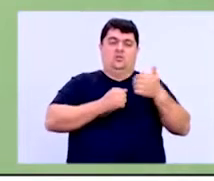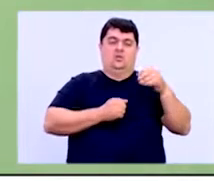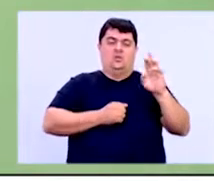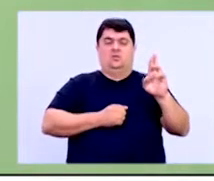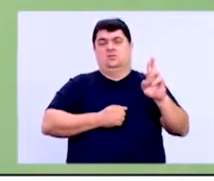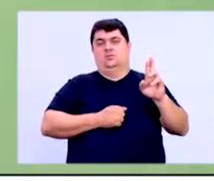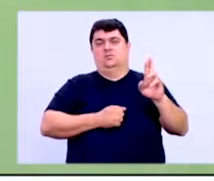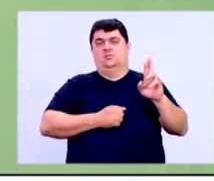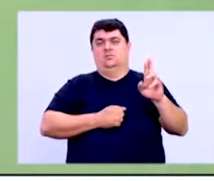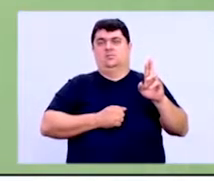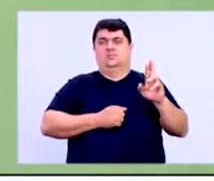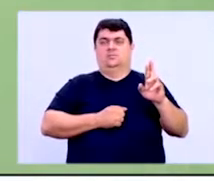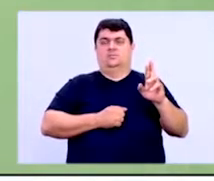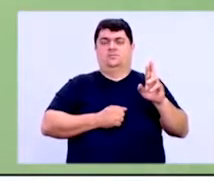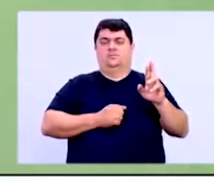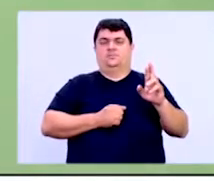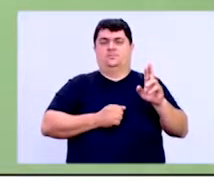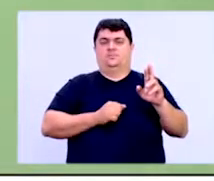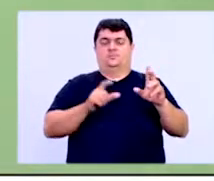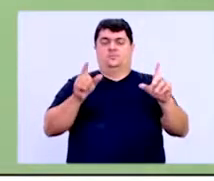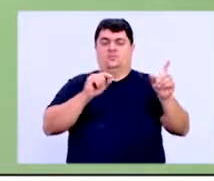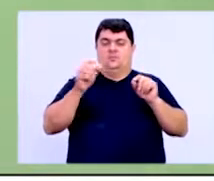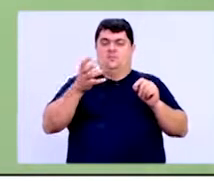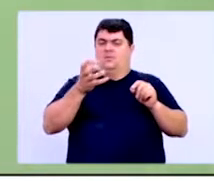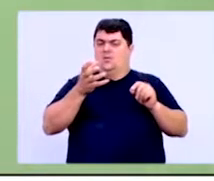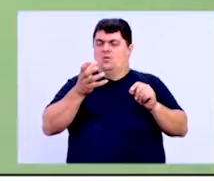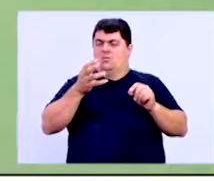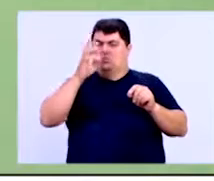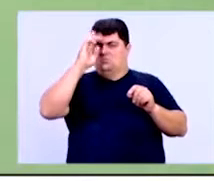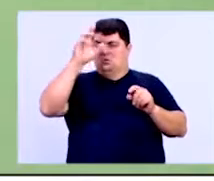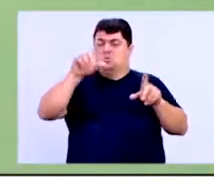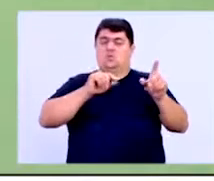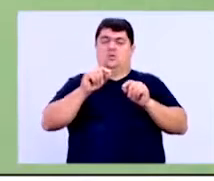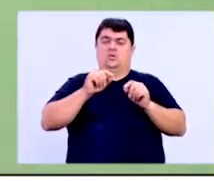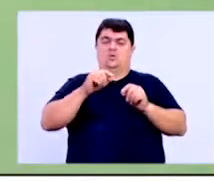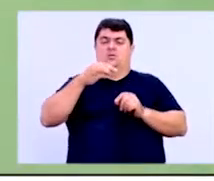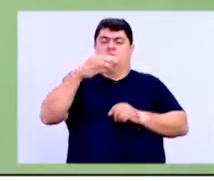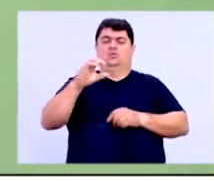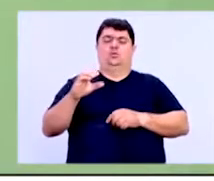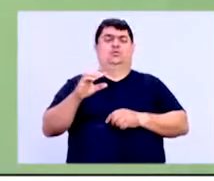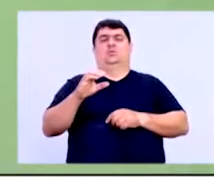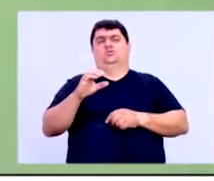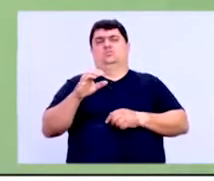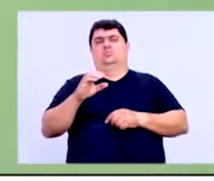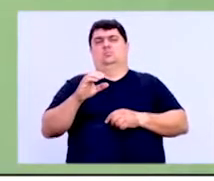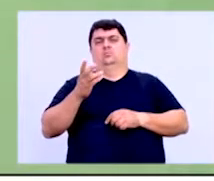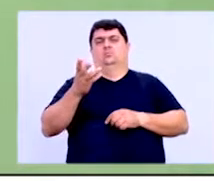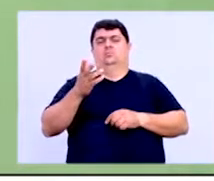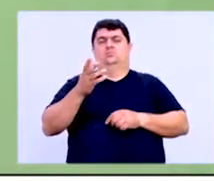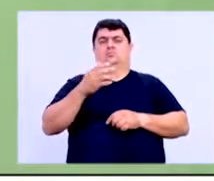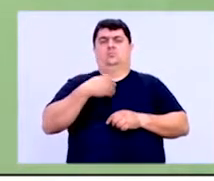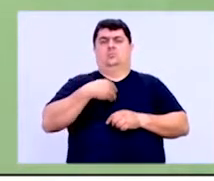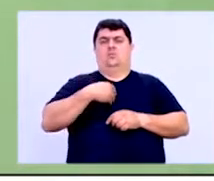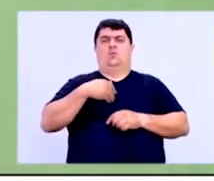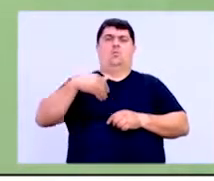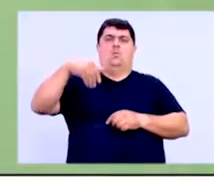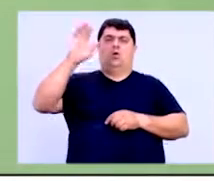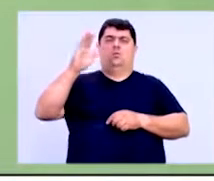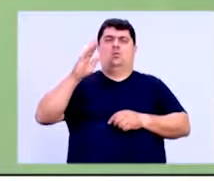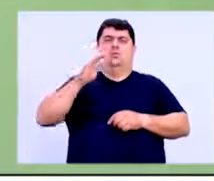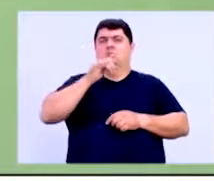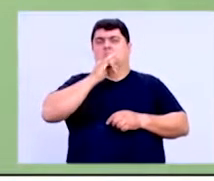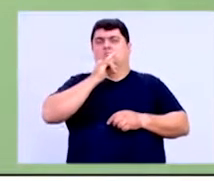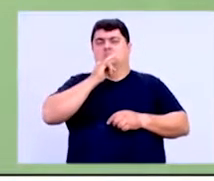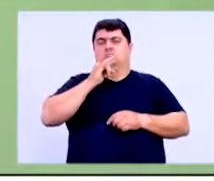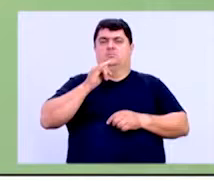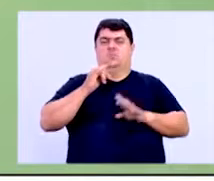Numa decisão dessa, o gestor pode definir, não, a margem de contribuição, eu irei pela margem de contribuição.